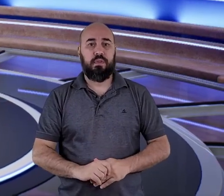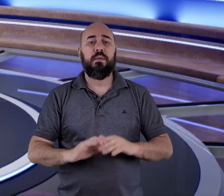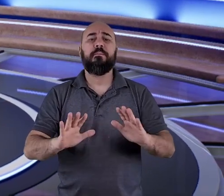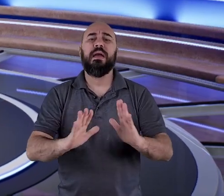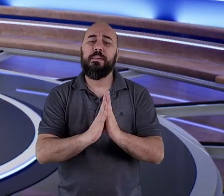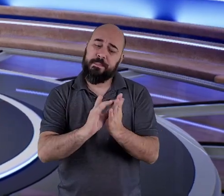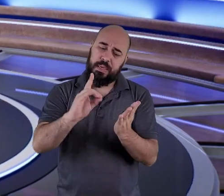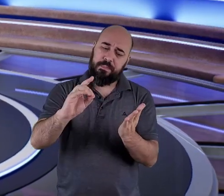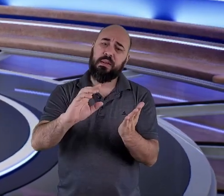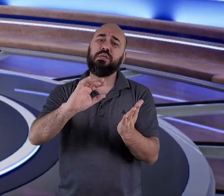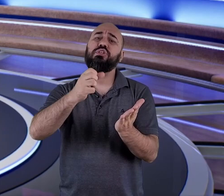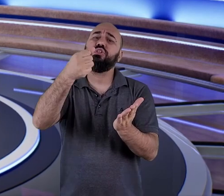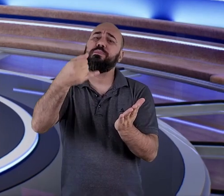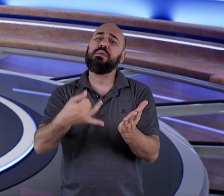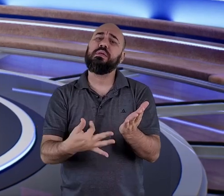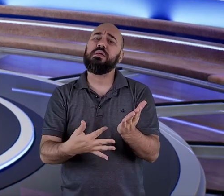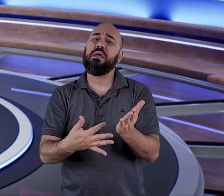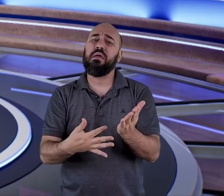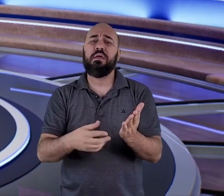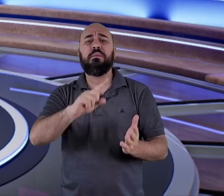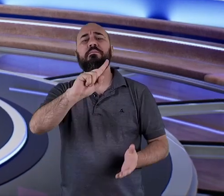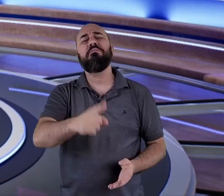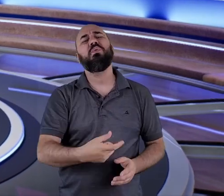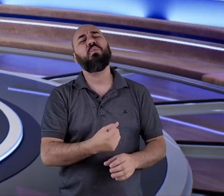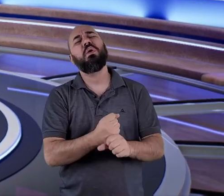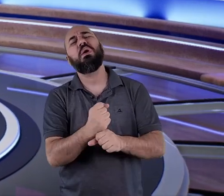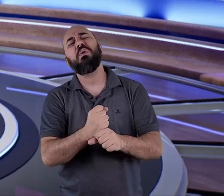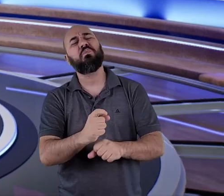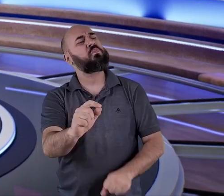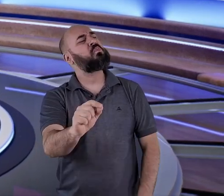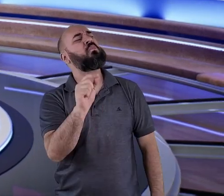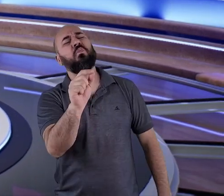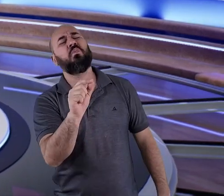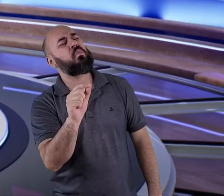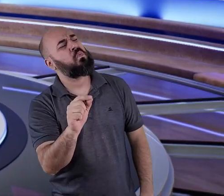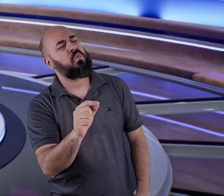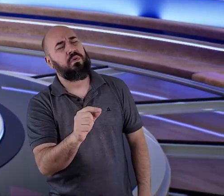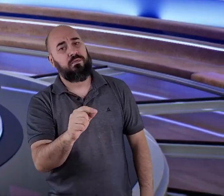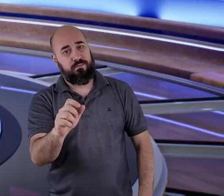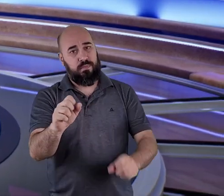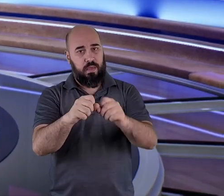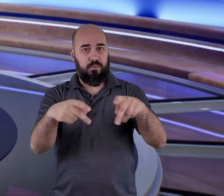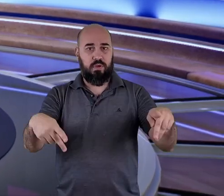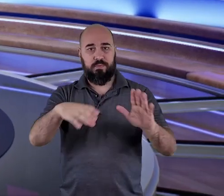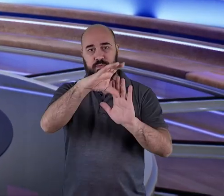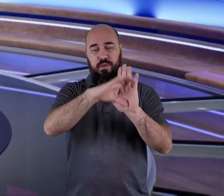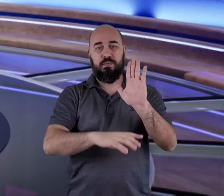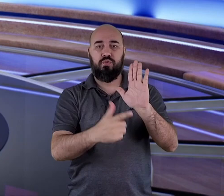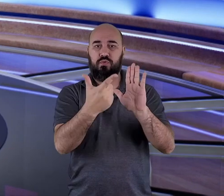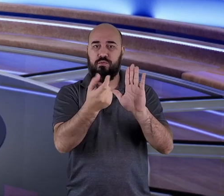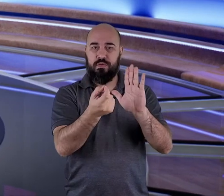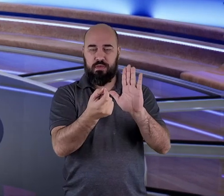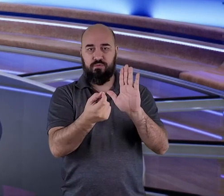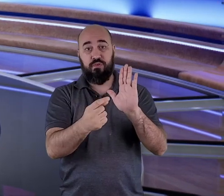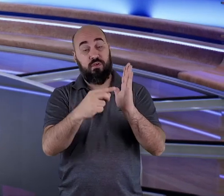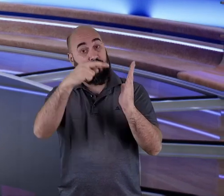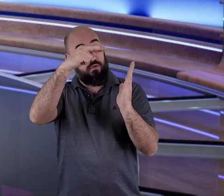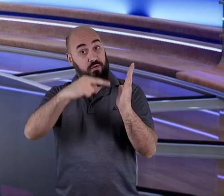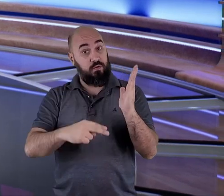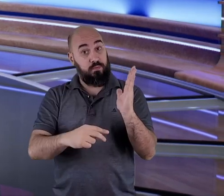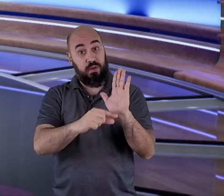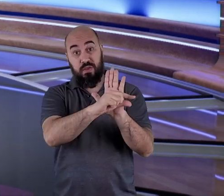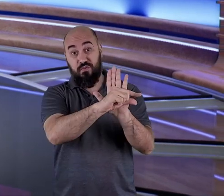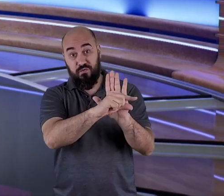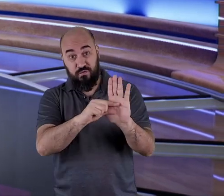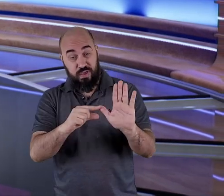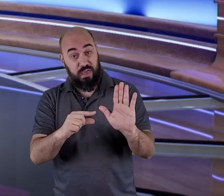que acontecerá durante esses 1000 anos. Vamos comigo a Apocalipse capítulo 20. E vamos ler